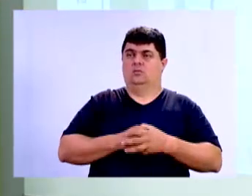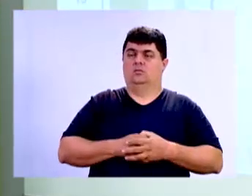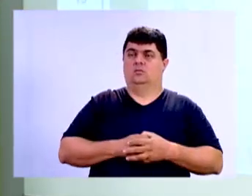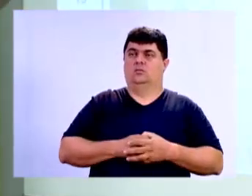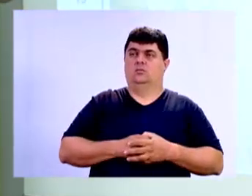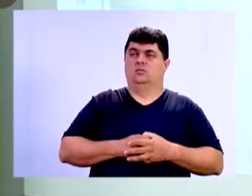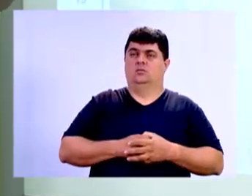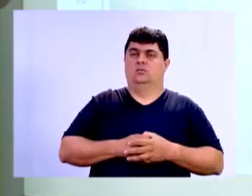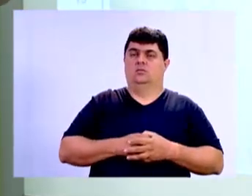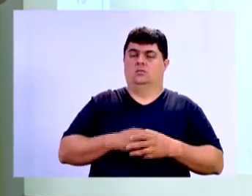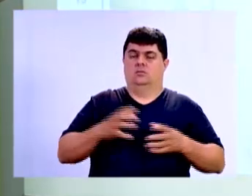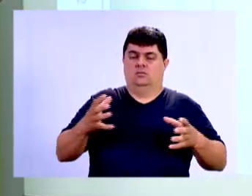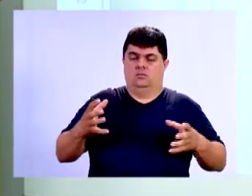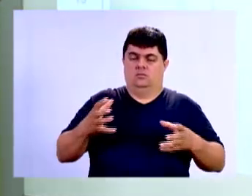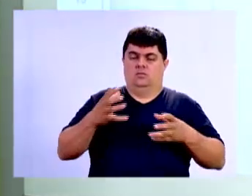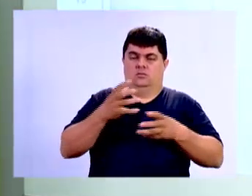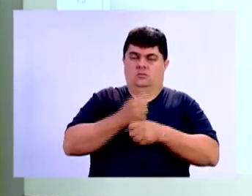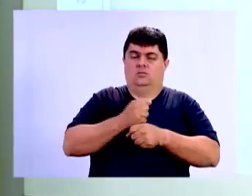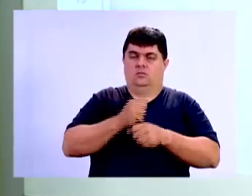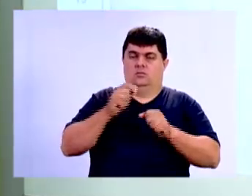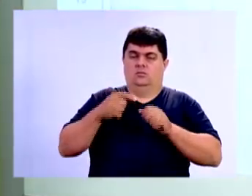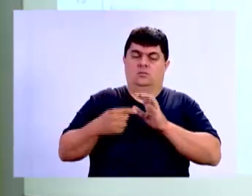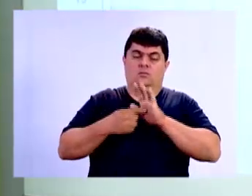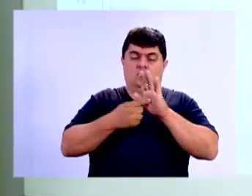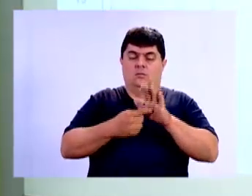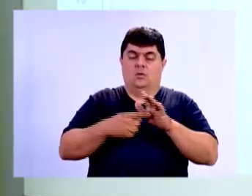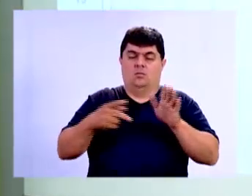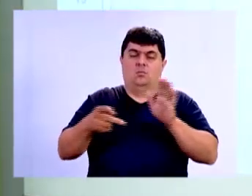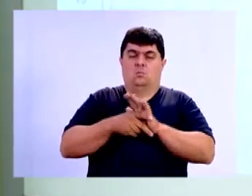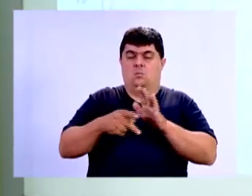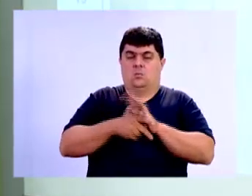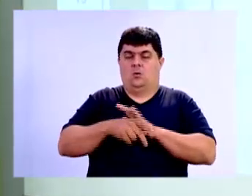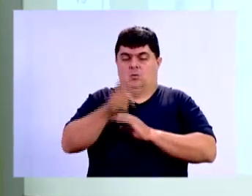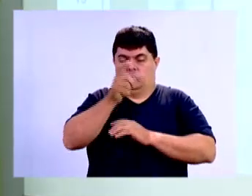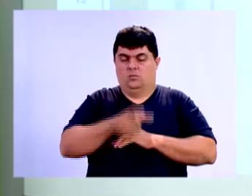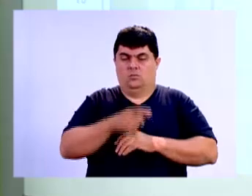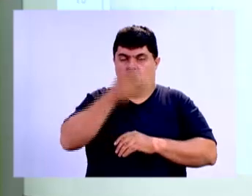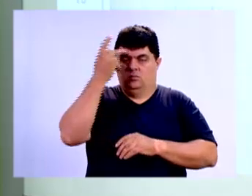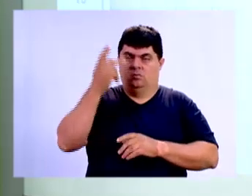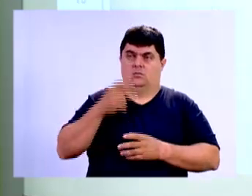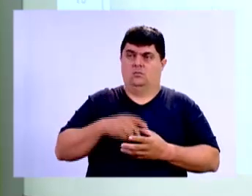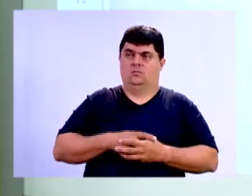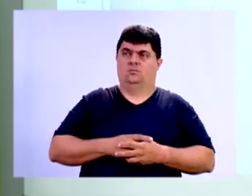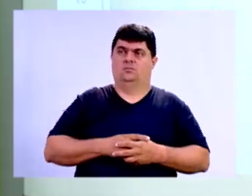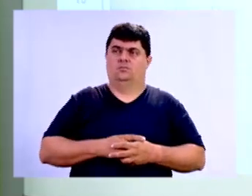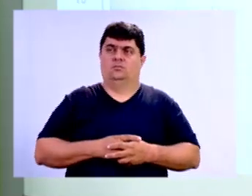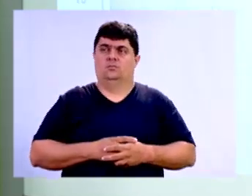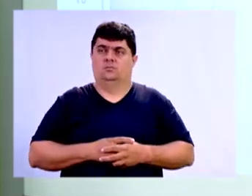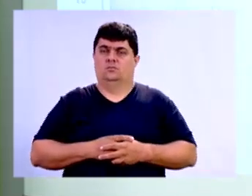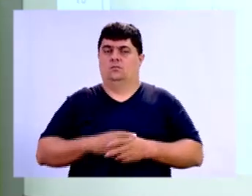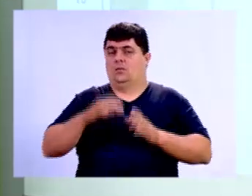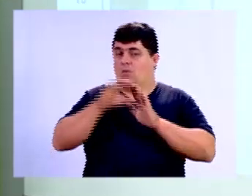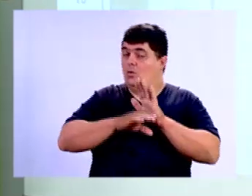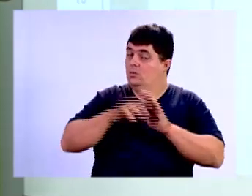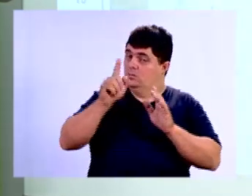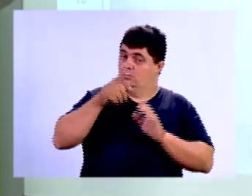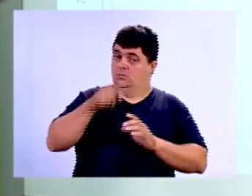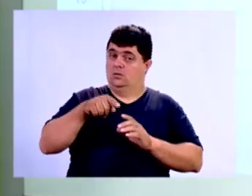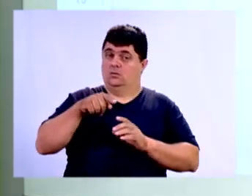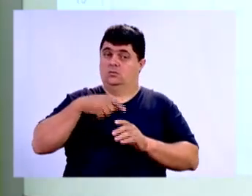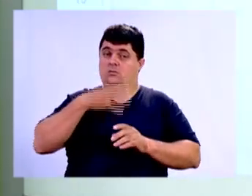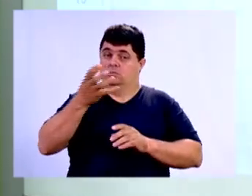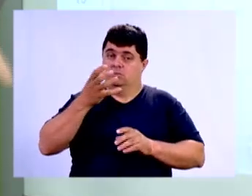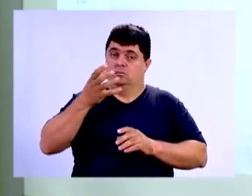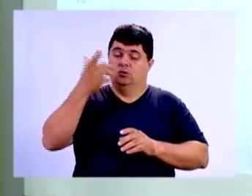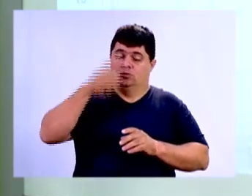E essa junção estaria apontando para aquela terceira classe. Bem, o conceito está aí. Se vocês